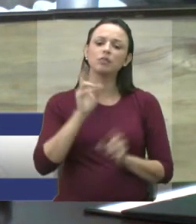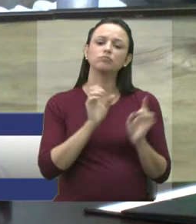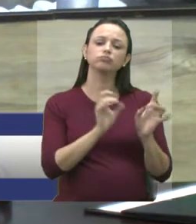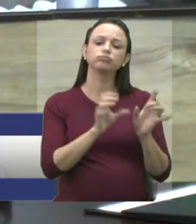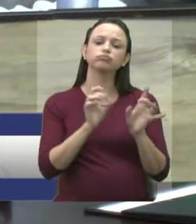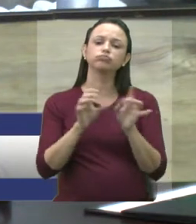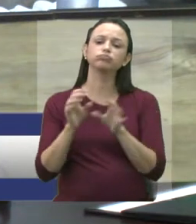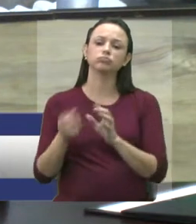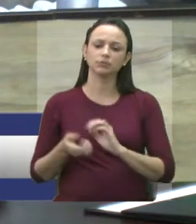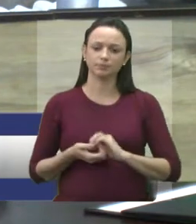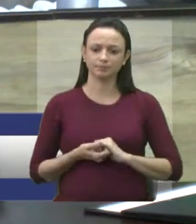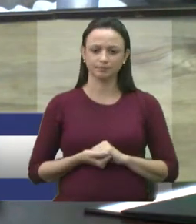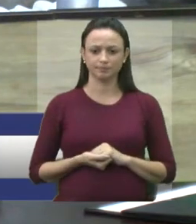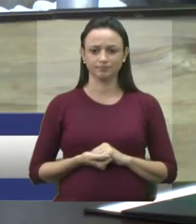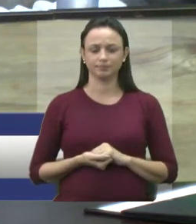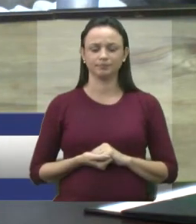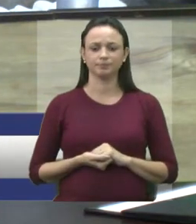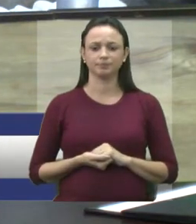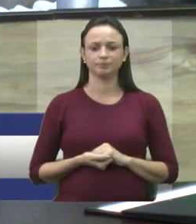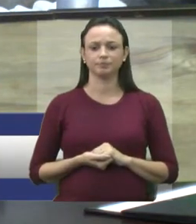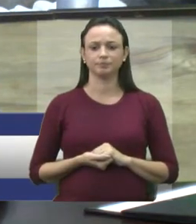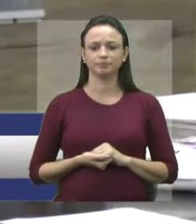dos mesmos.